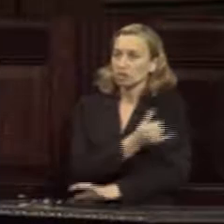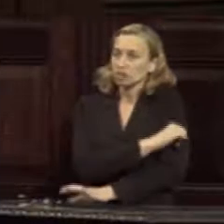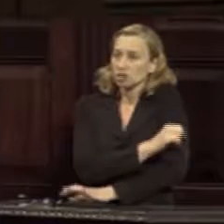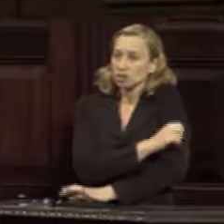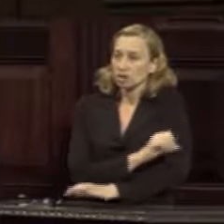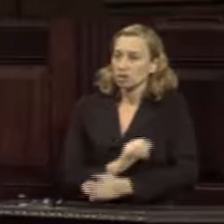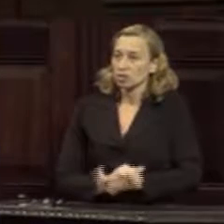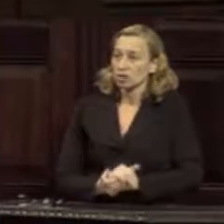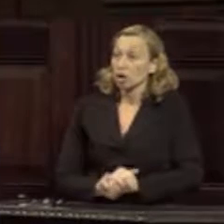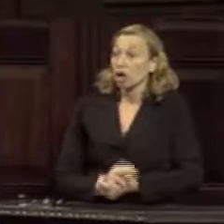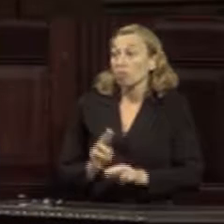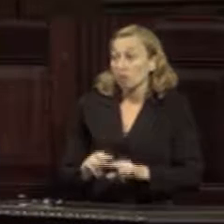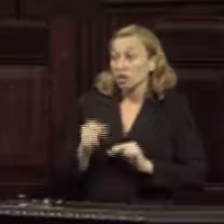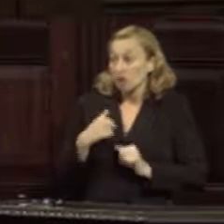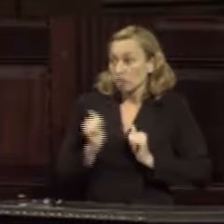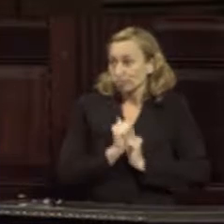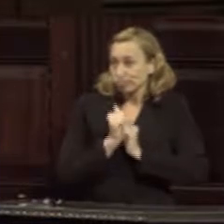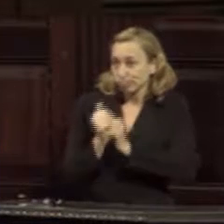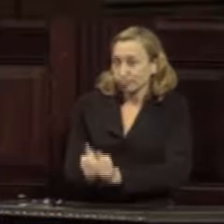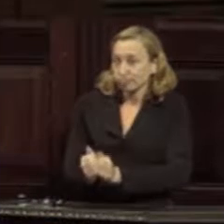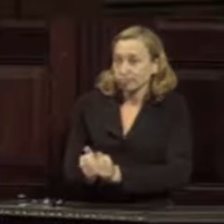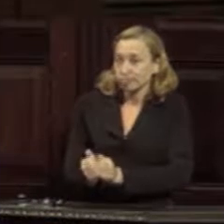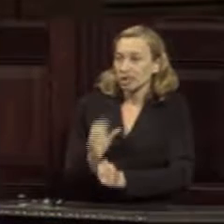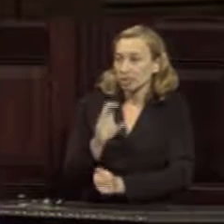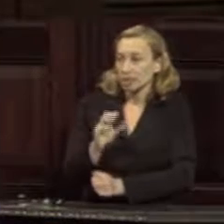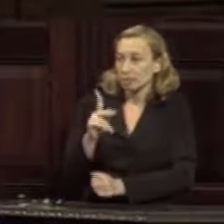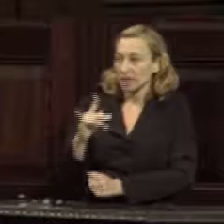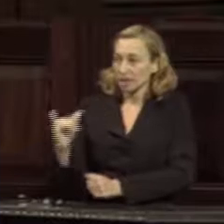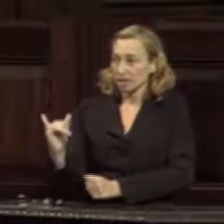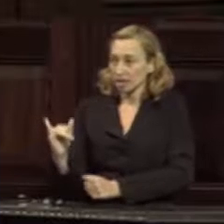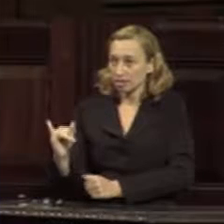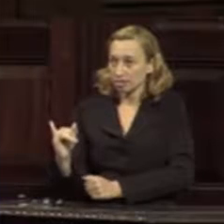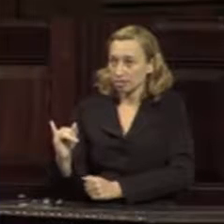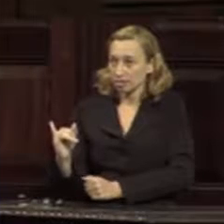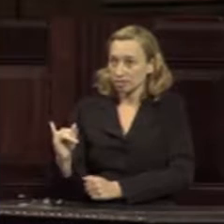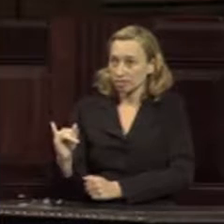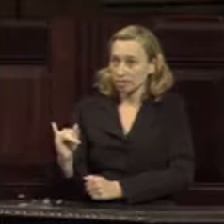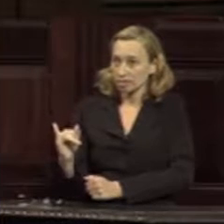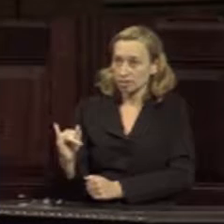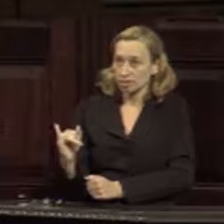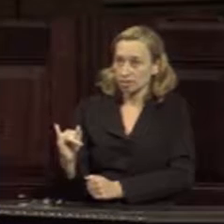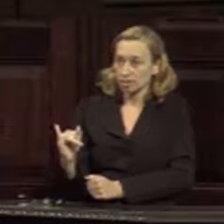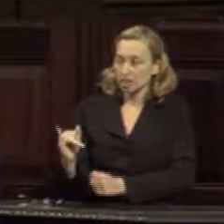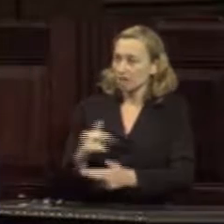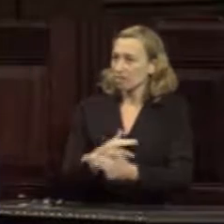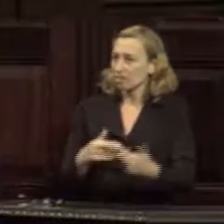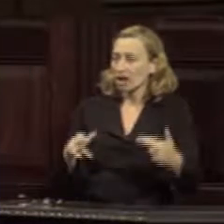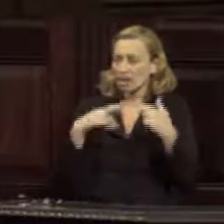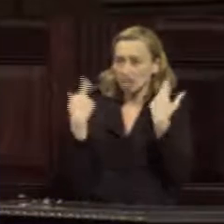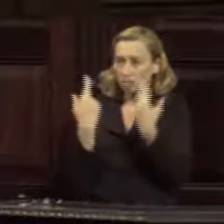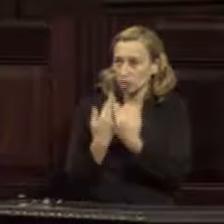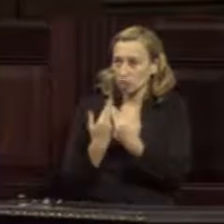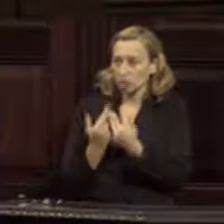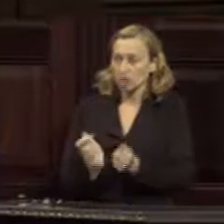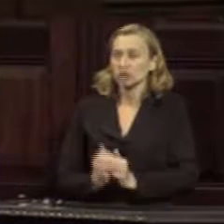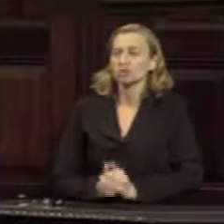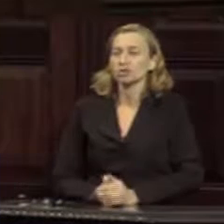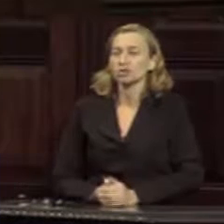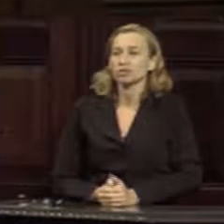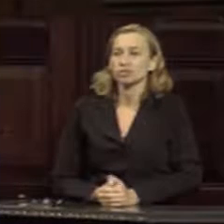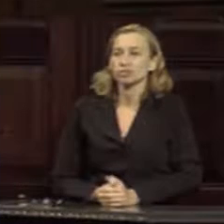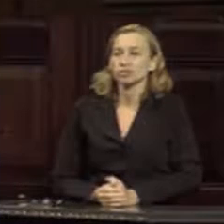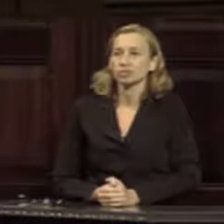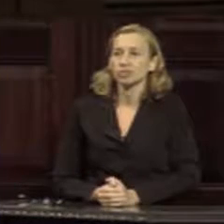o acompanhei na CPI, nas audiências, com